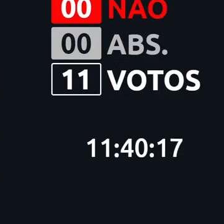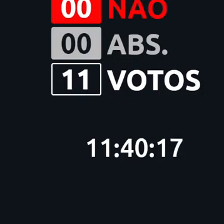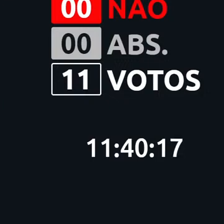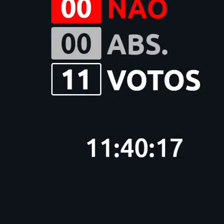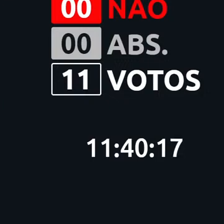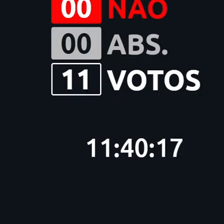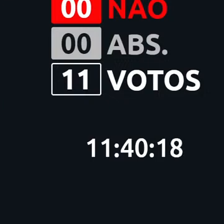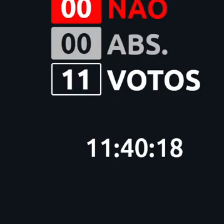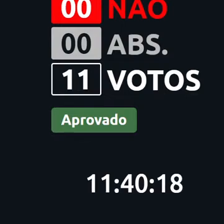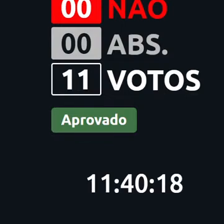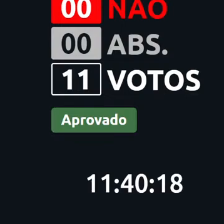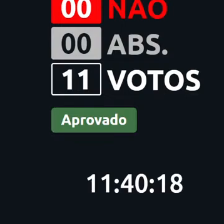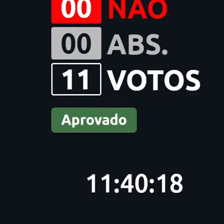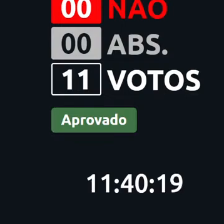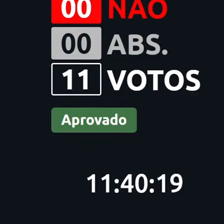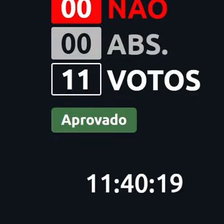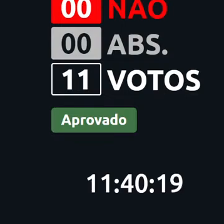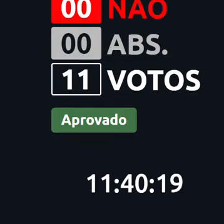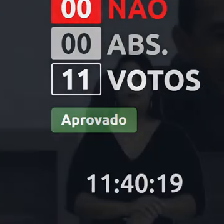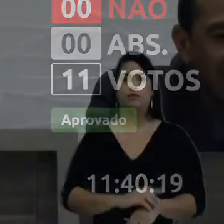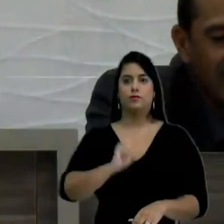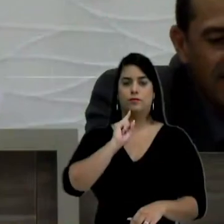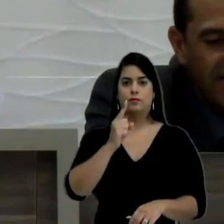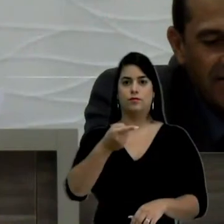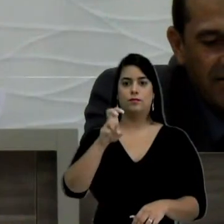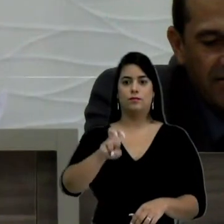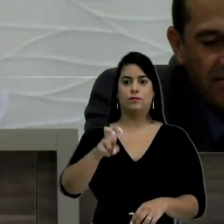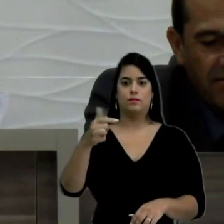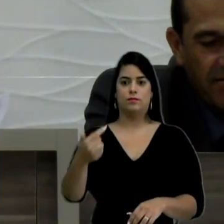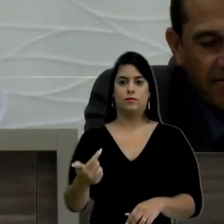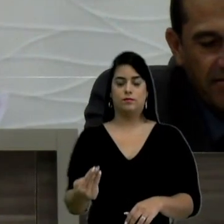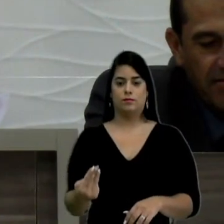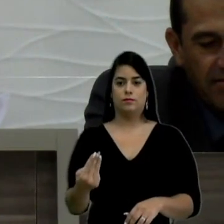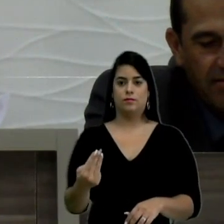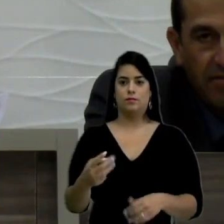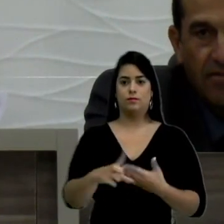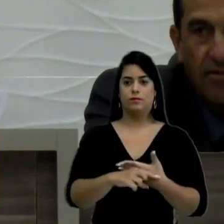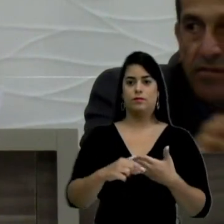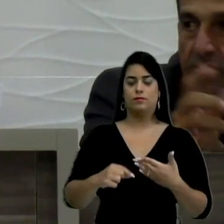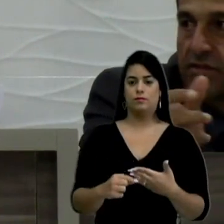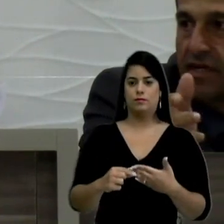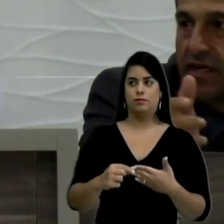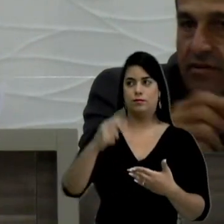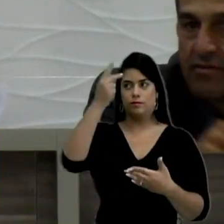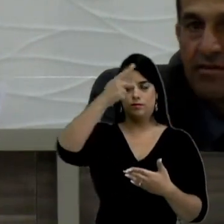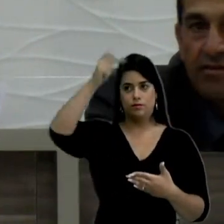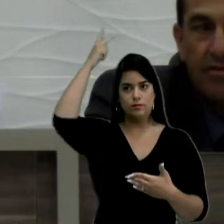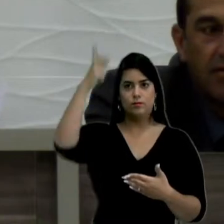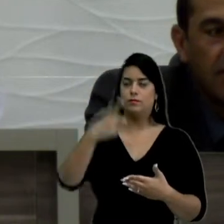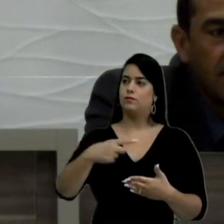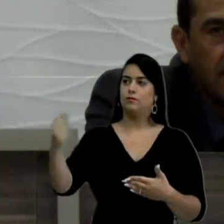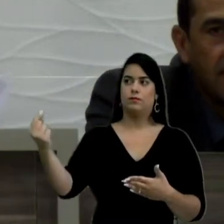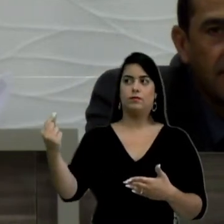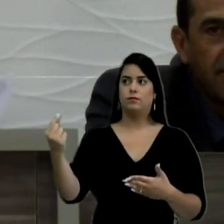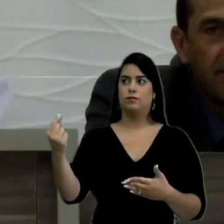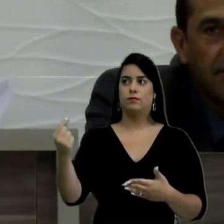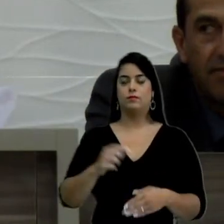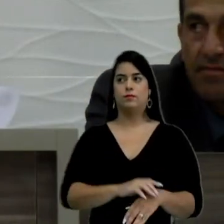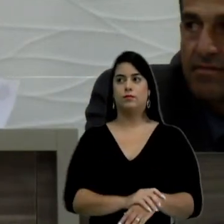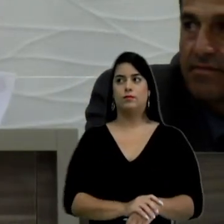Aprovado por unanimidade com 11 votos. Indicação 53 de autoria da vereadora Pachequinho saiu, está fora de pauta.